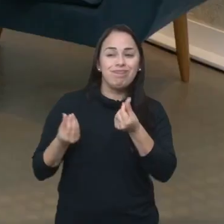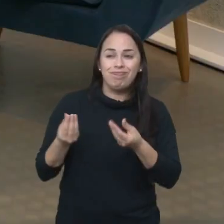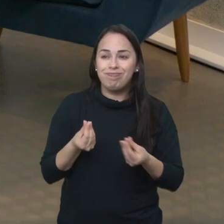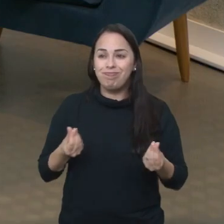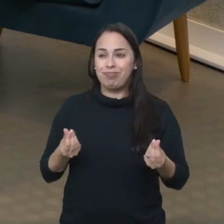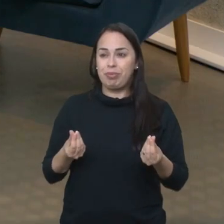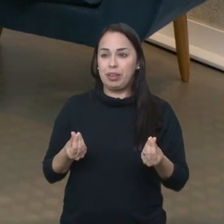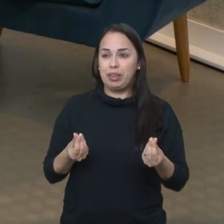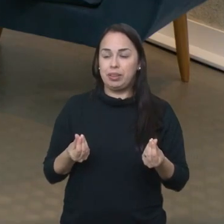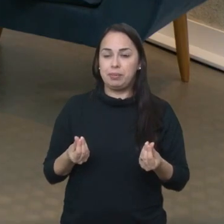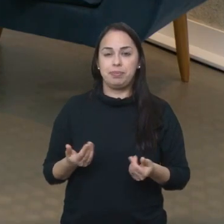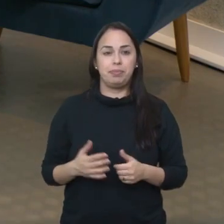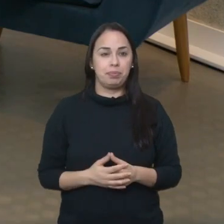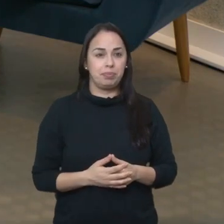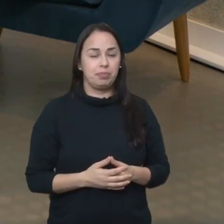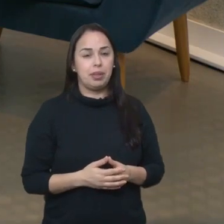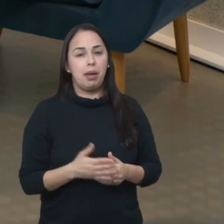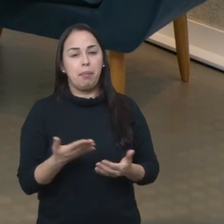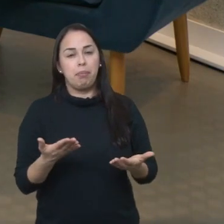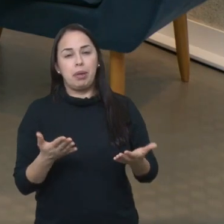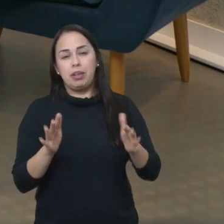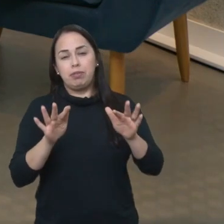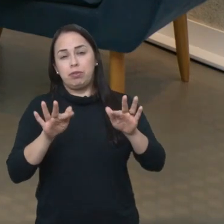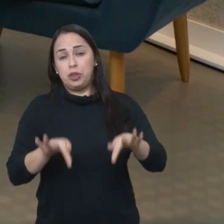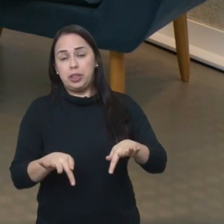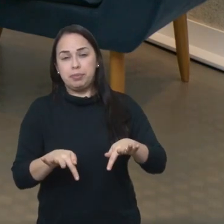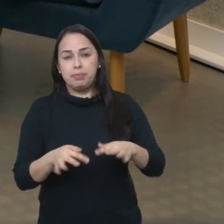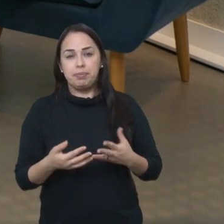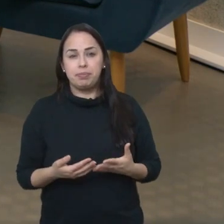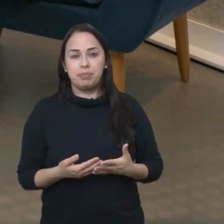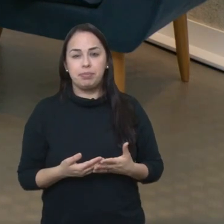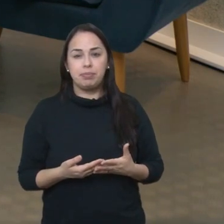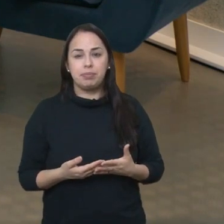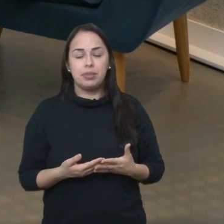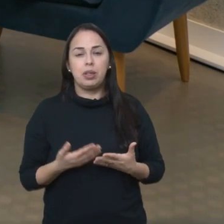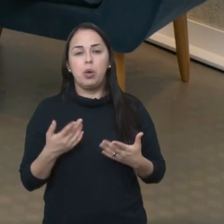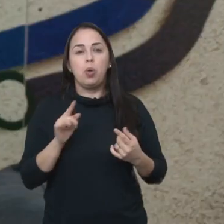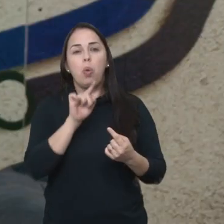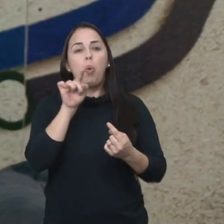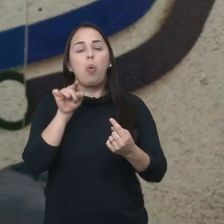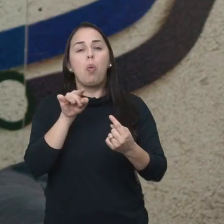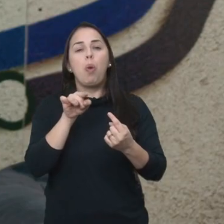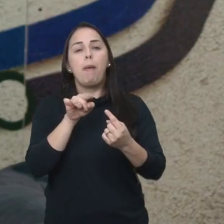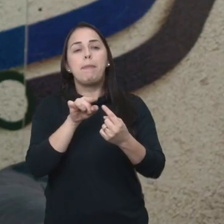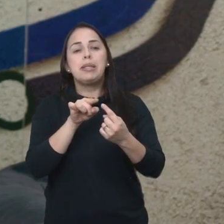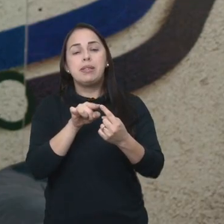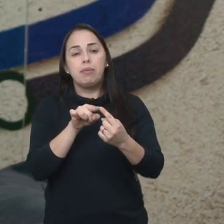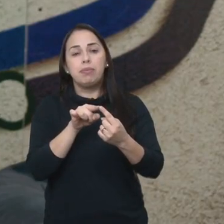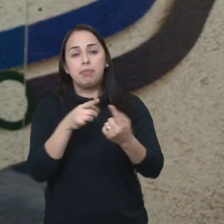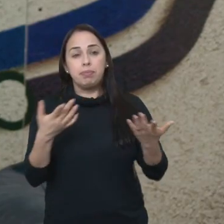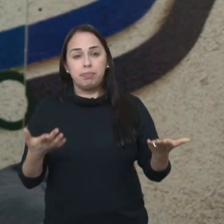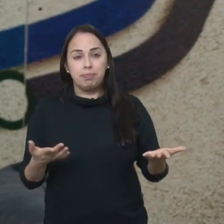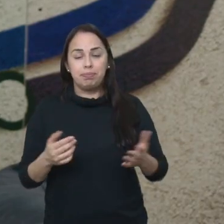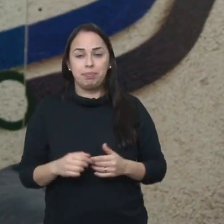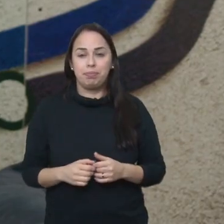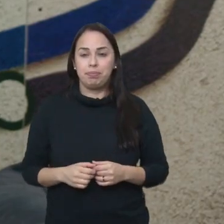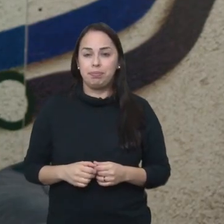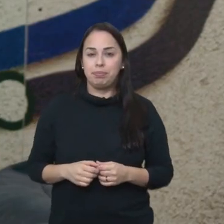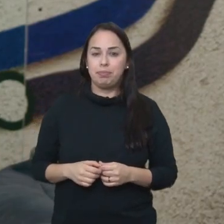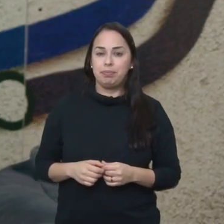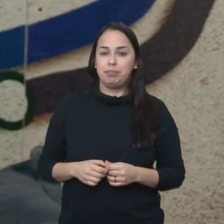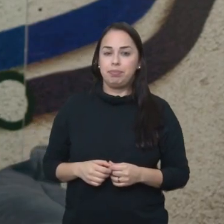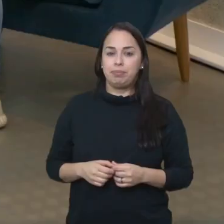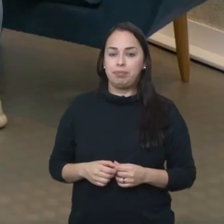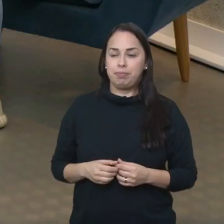E como a gente faz, né? Aline, para a gente encerrar o programa, qual que deve ser a missão de um profissional que trabalha com